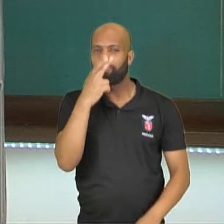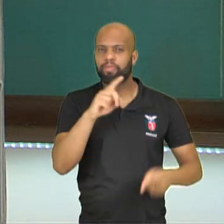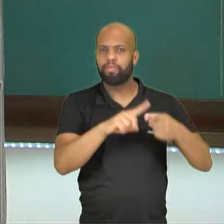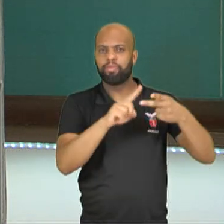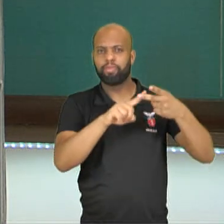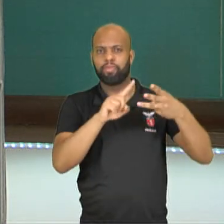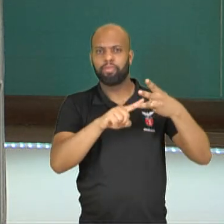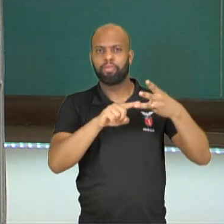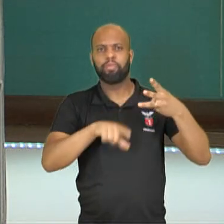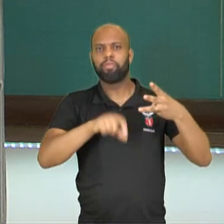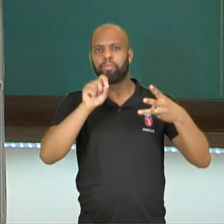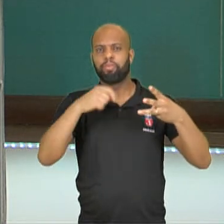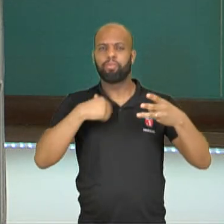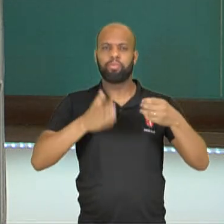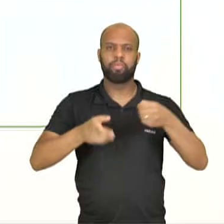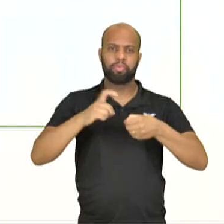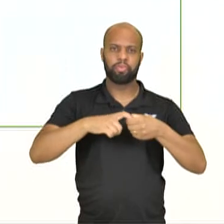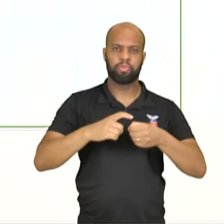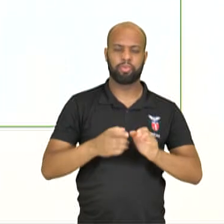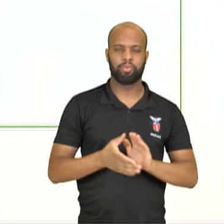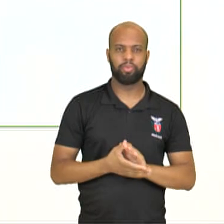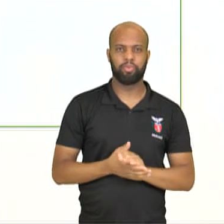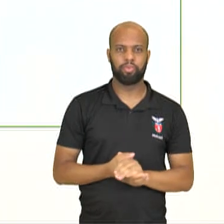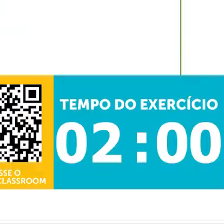A, letra B ou letra C? Vai lá!